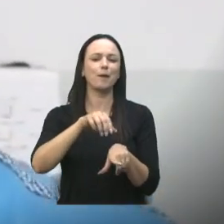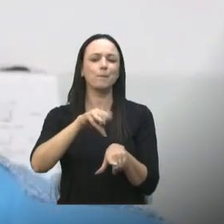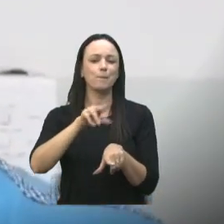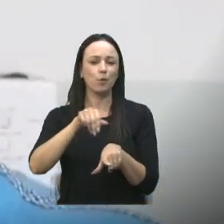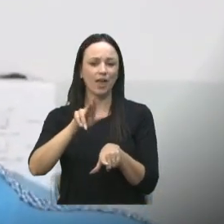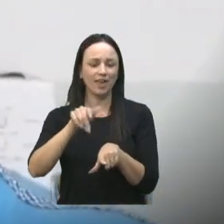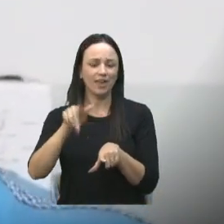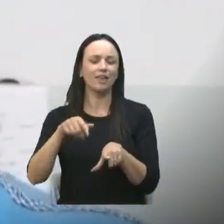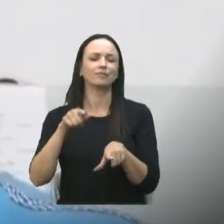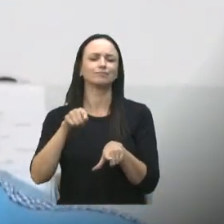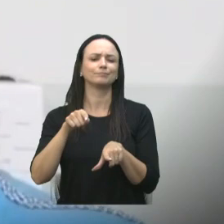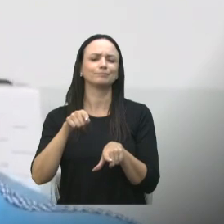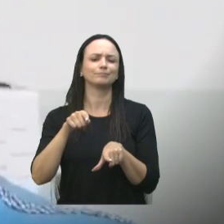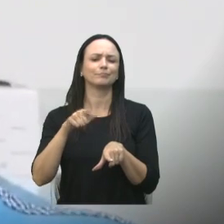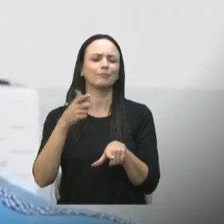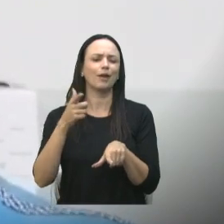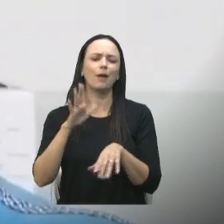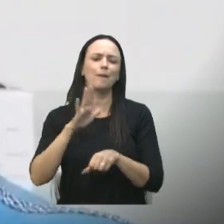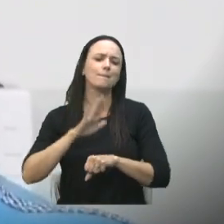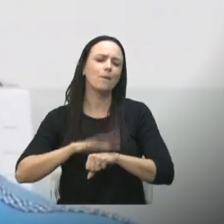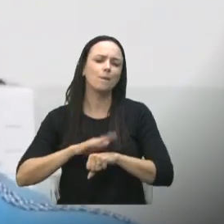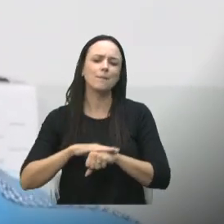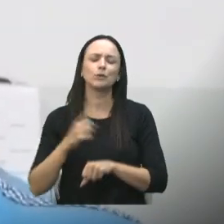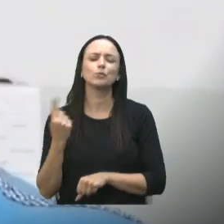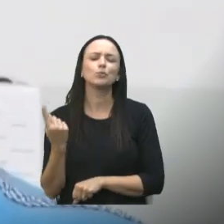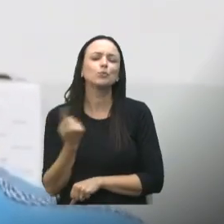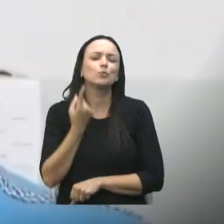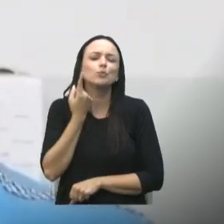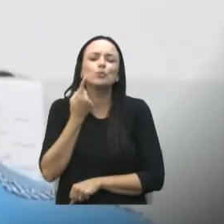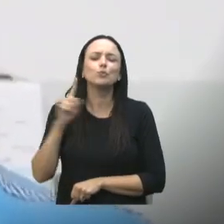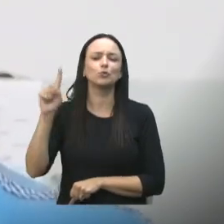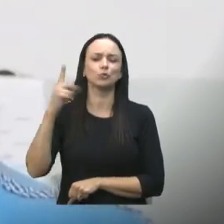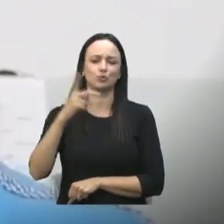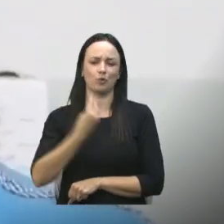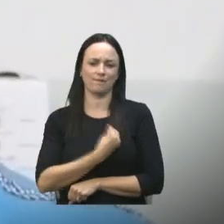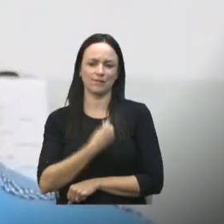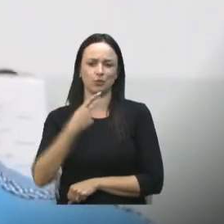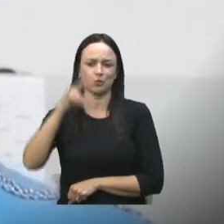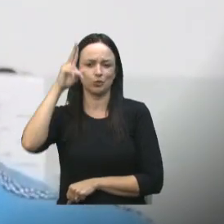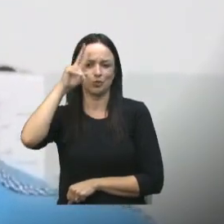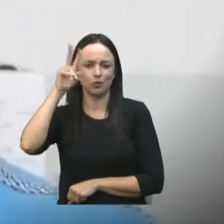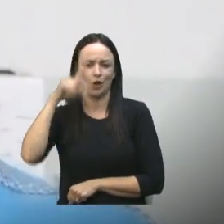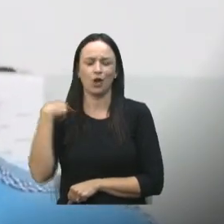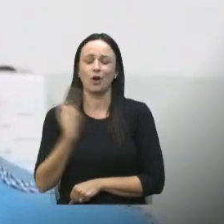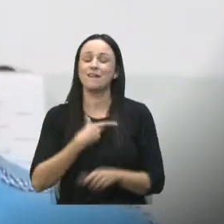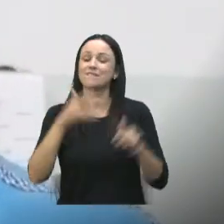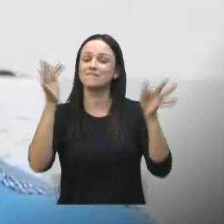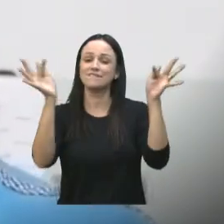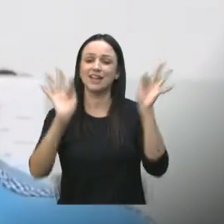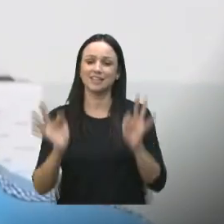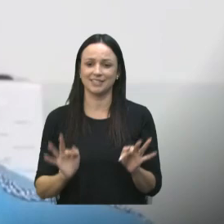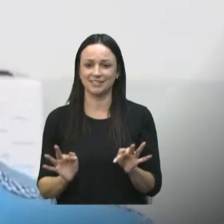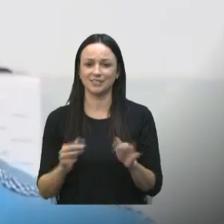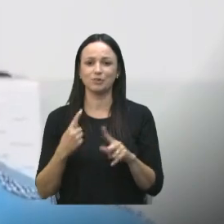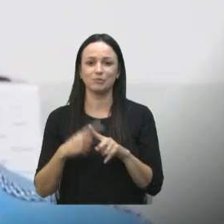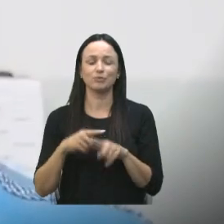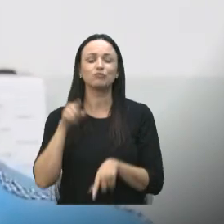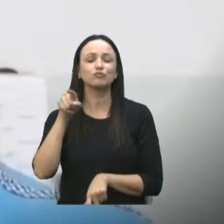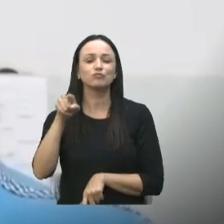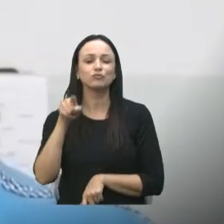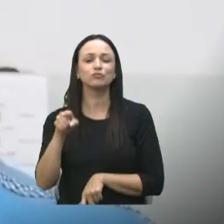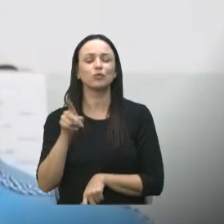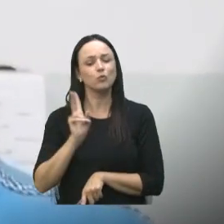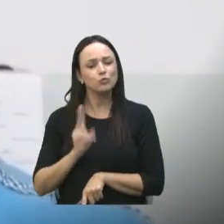é um momento único aí na sua vida, na sua história de capoeira, e estamos felizes por você ter